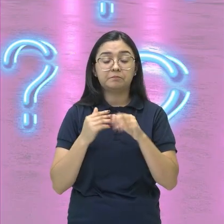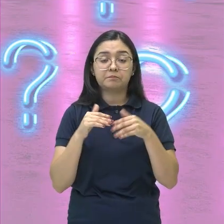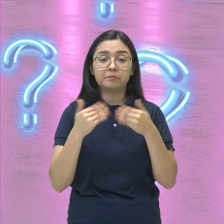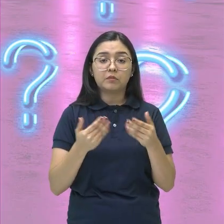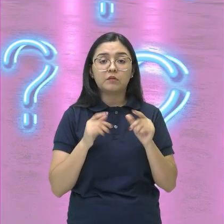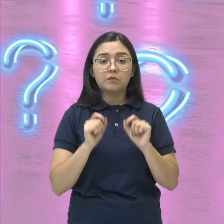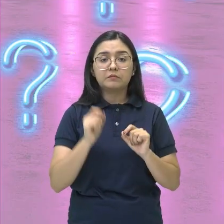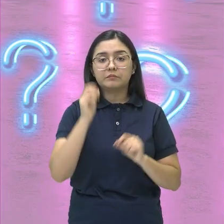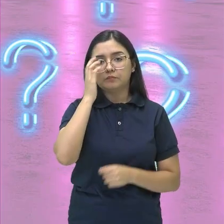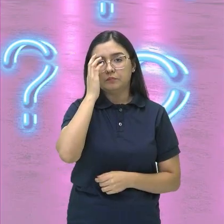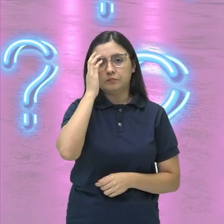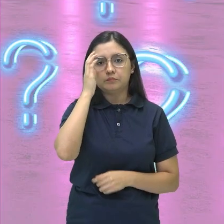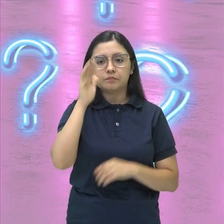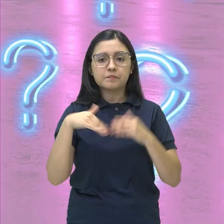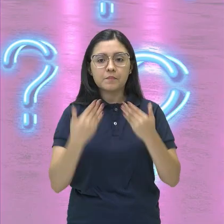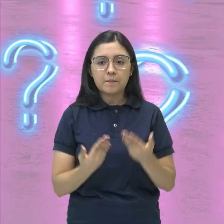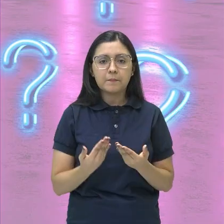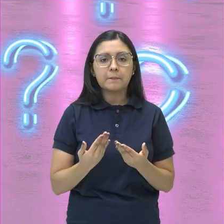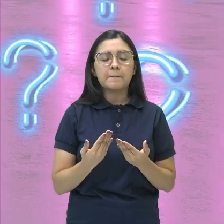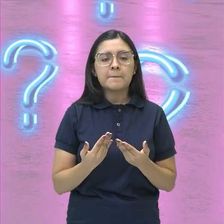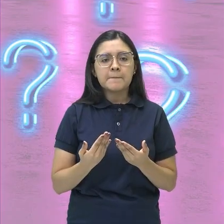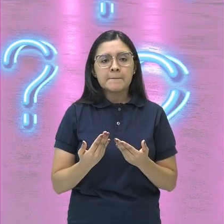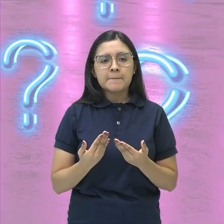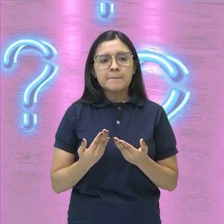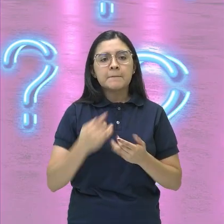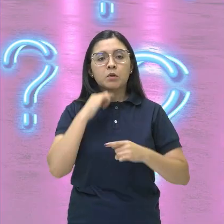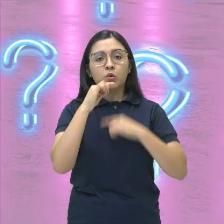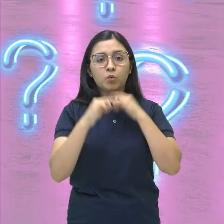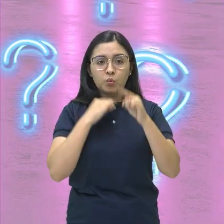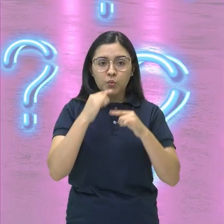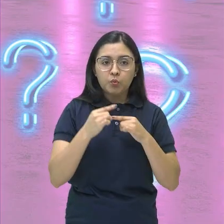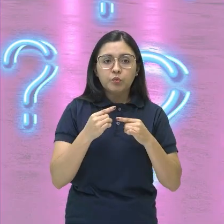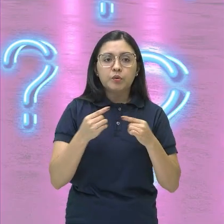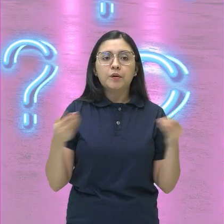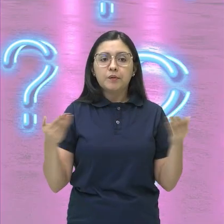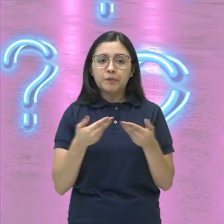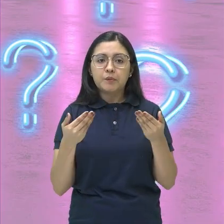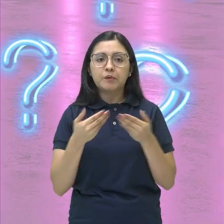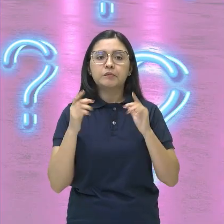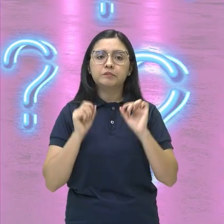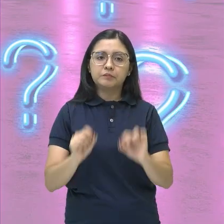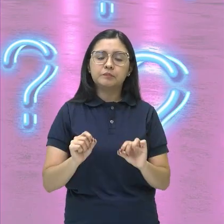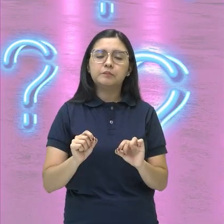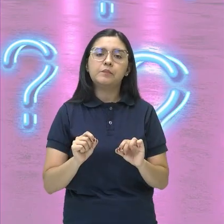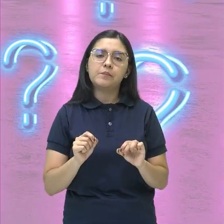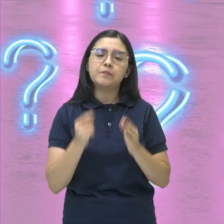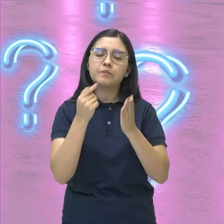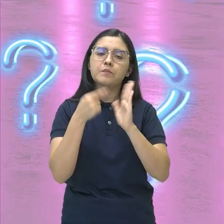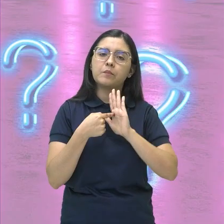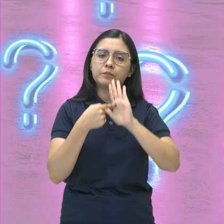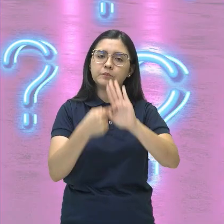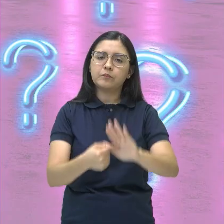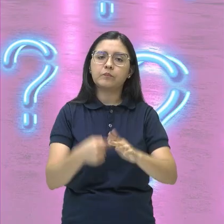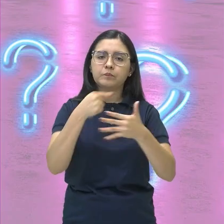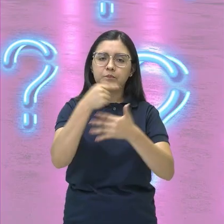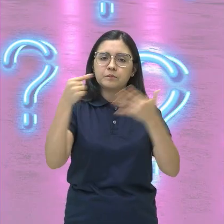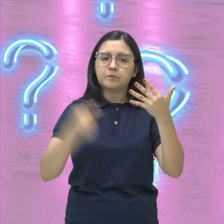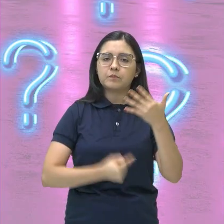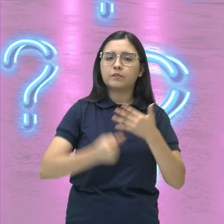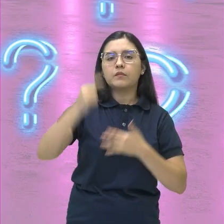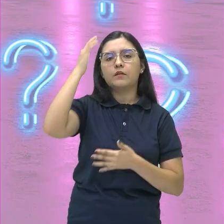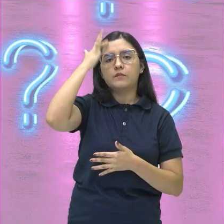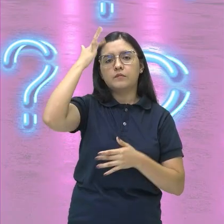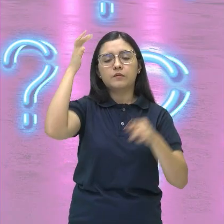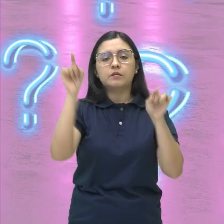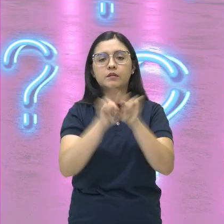sobre essa questão, sobre essa dúvida, que nós vamos aqui, então, trazer algumas reflexões, convidar